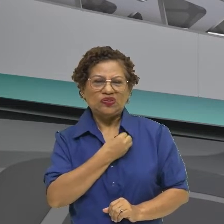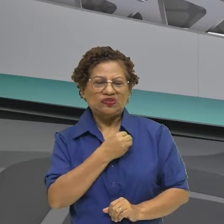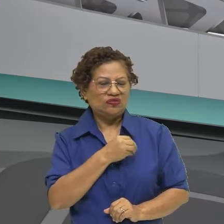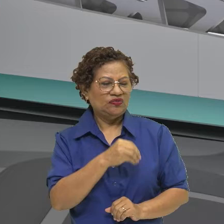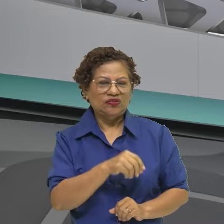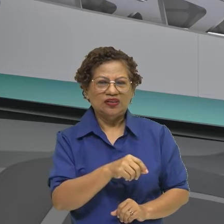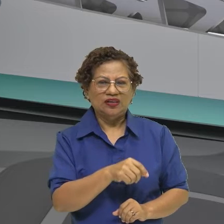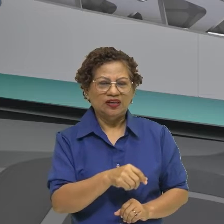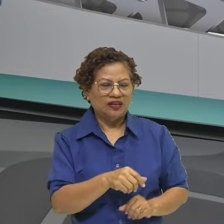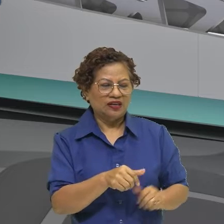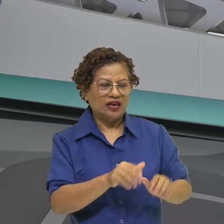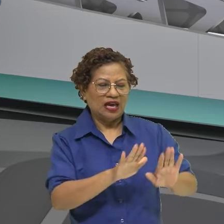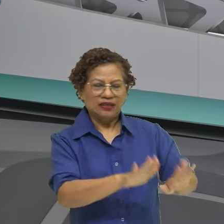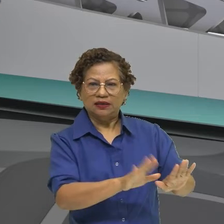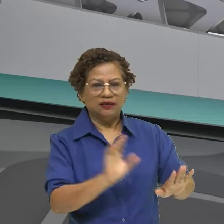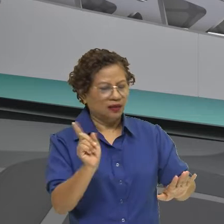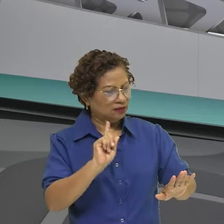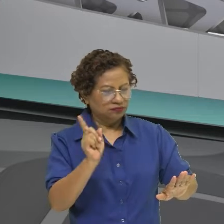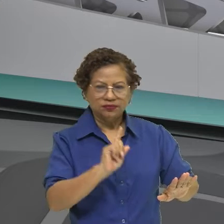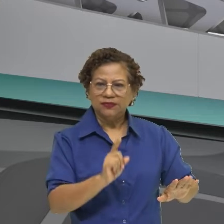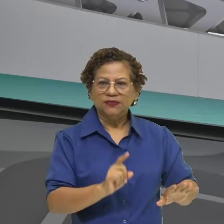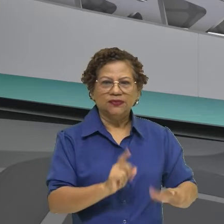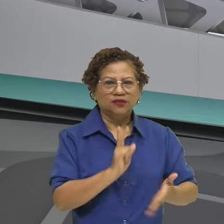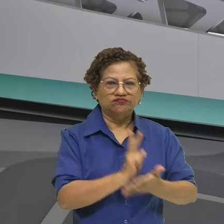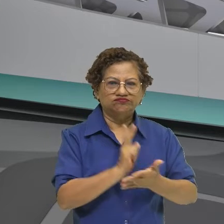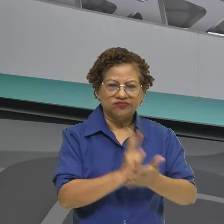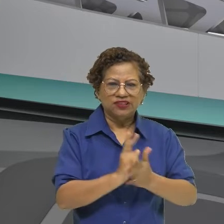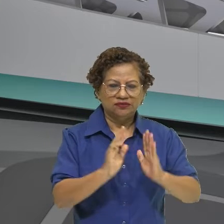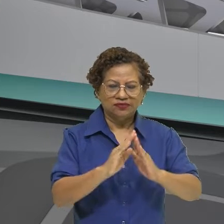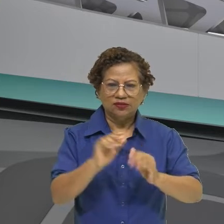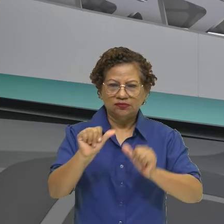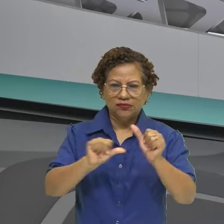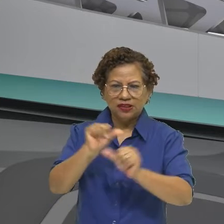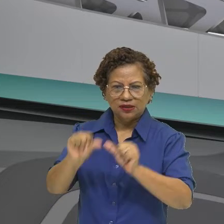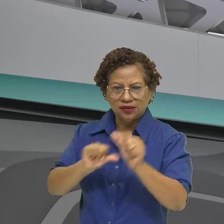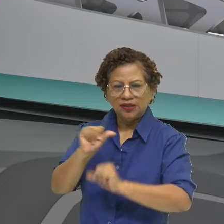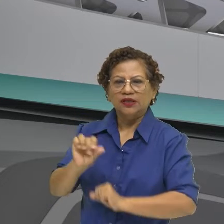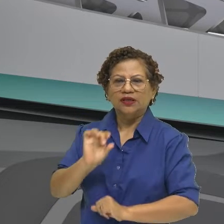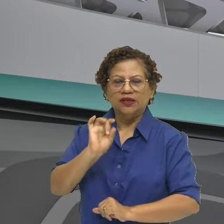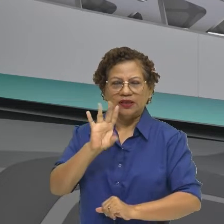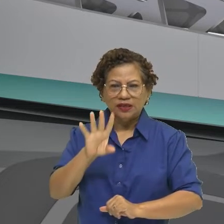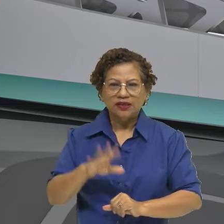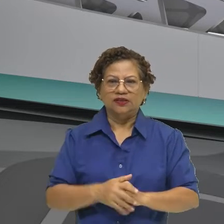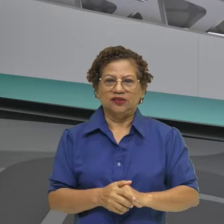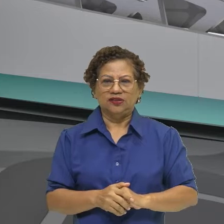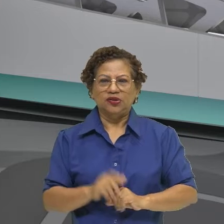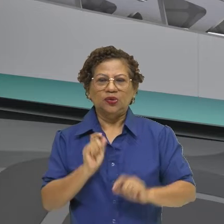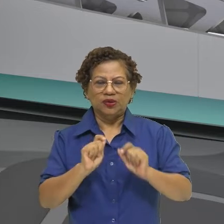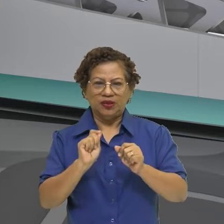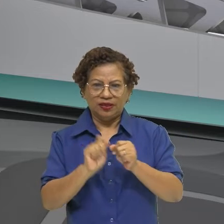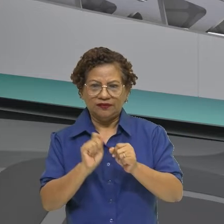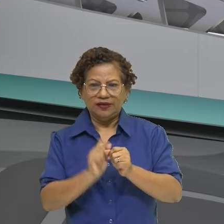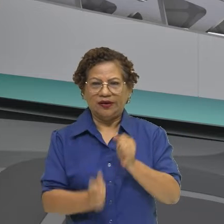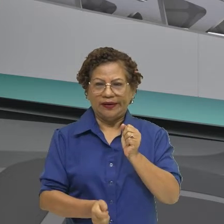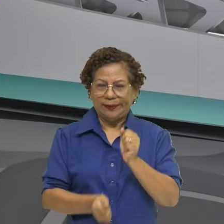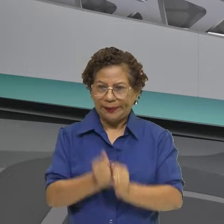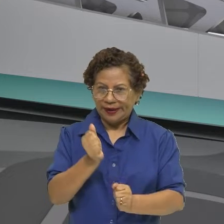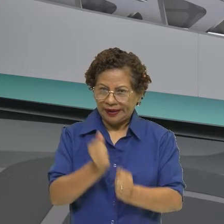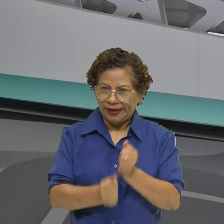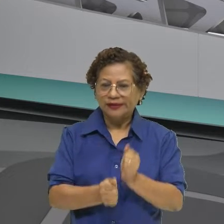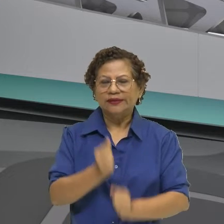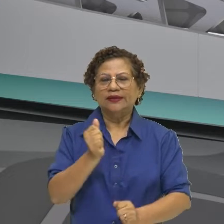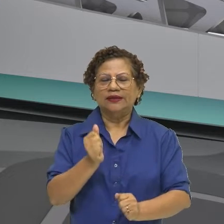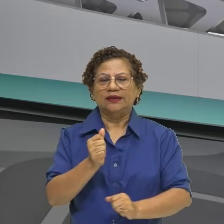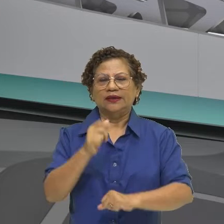agricultor. Então, ele faz o quê? Através dos utensílios, da pedra lascada, através das lâminas de